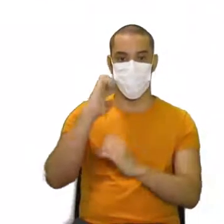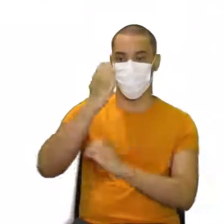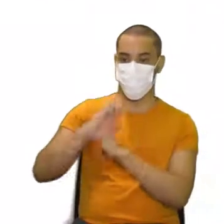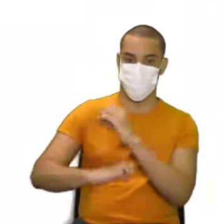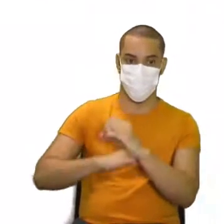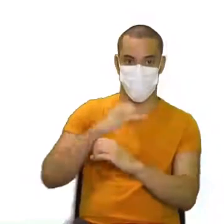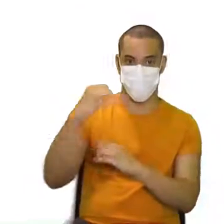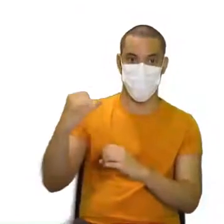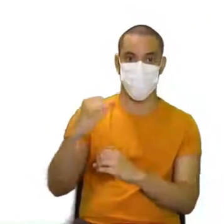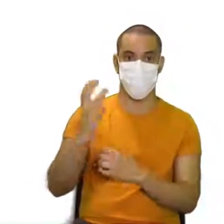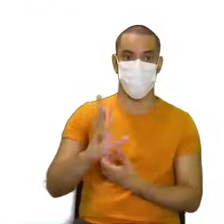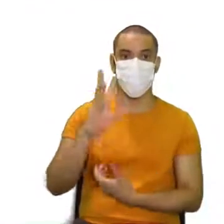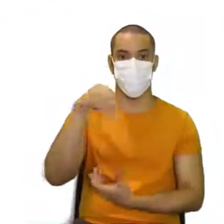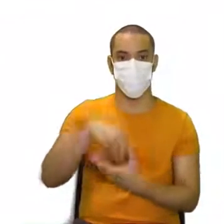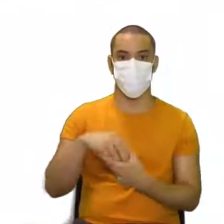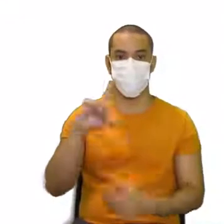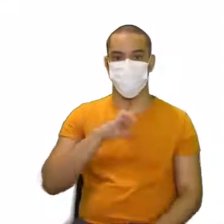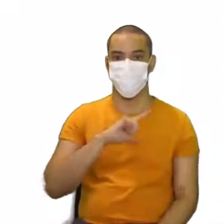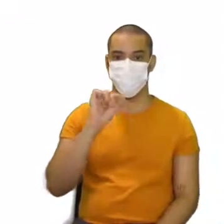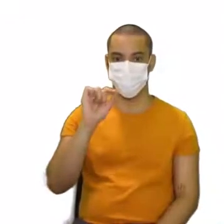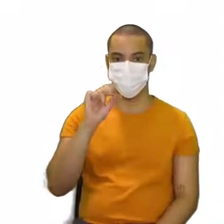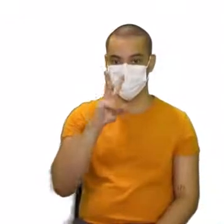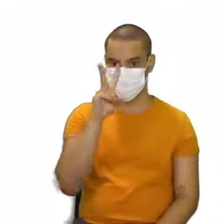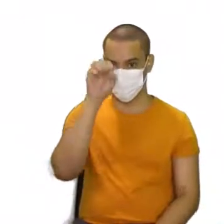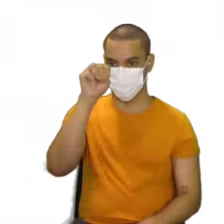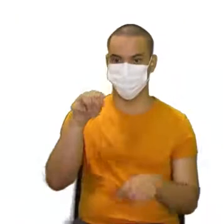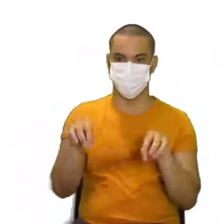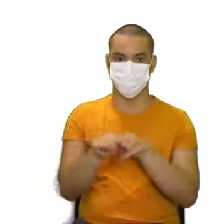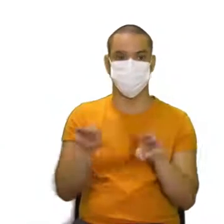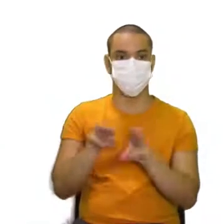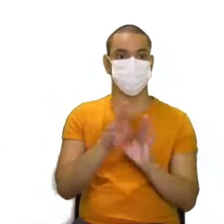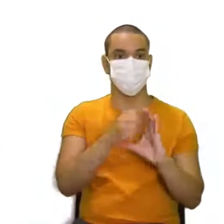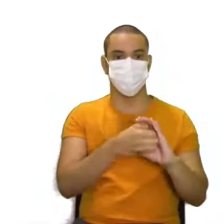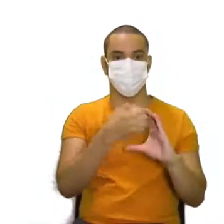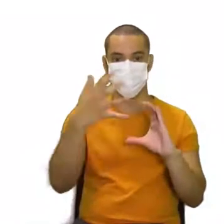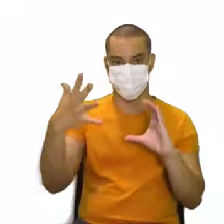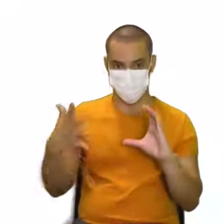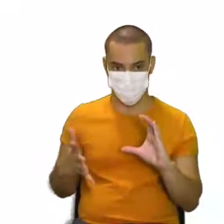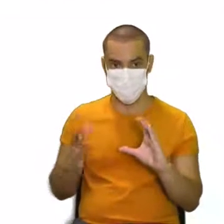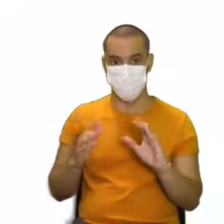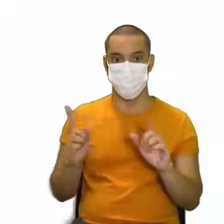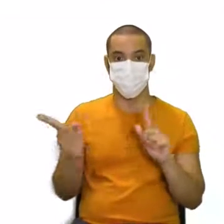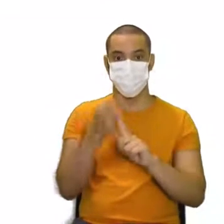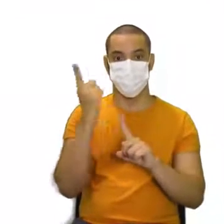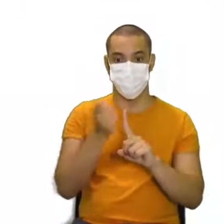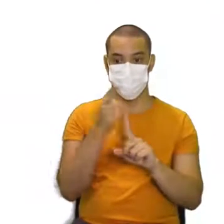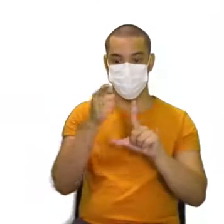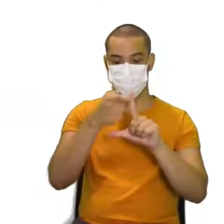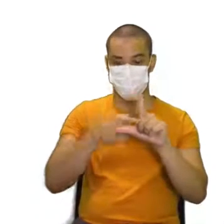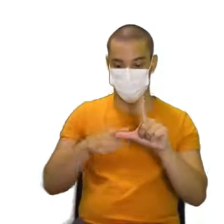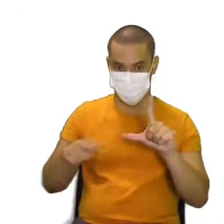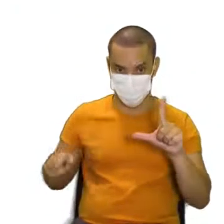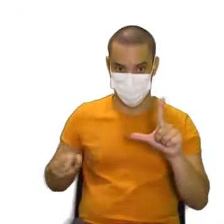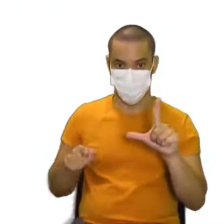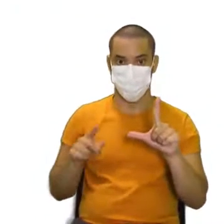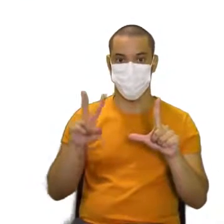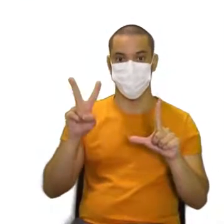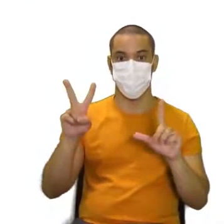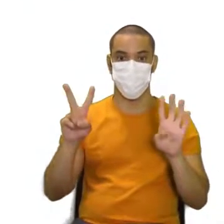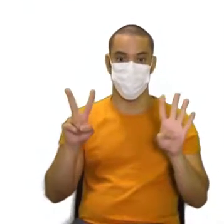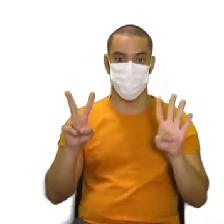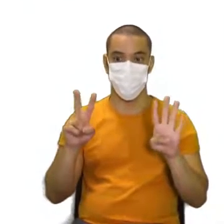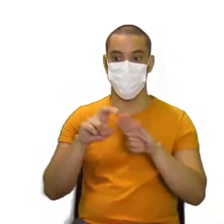gira força magnética com as seguintes características primeiro direção perpendicular à ver e a b